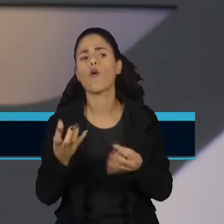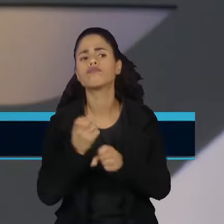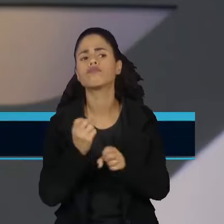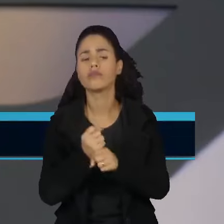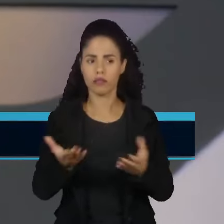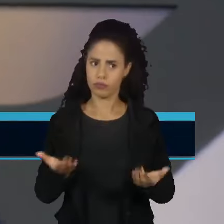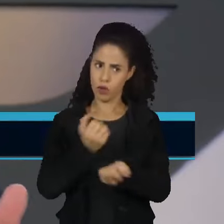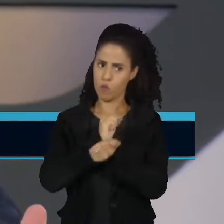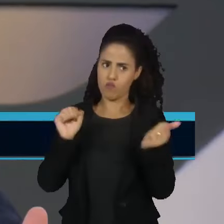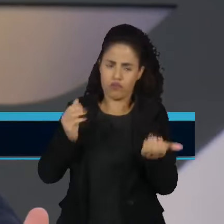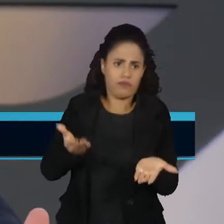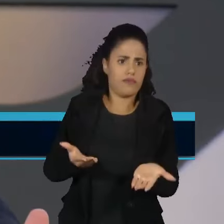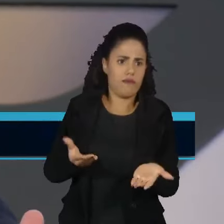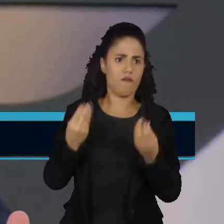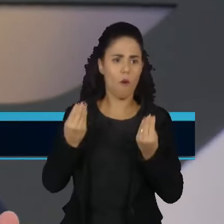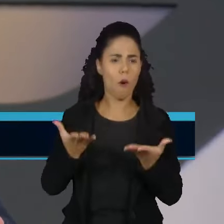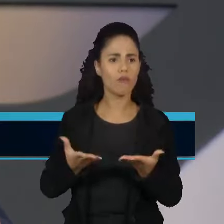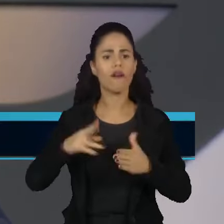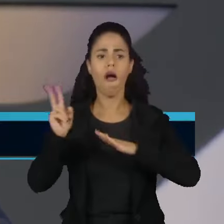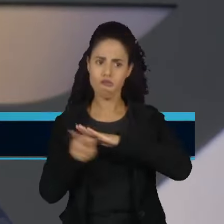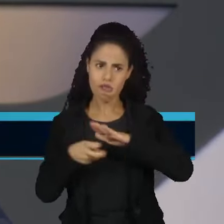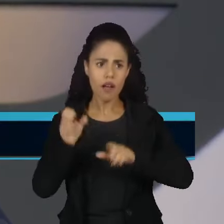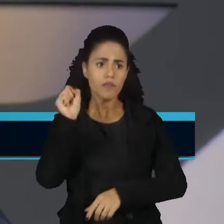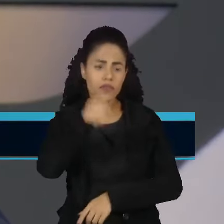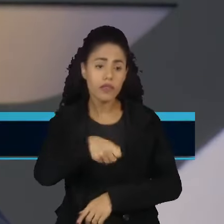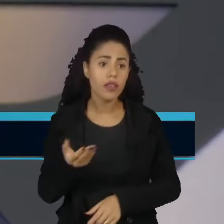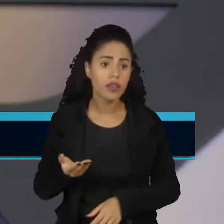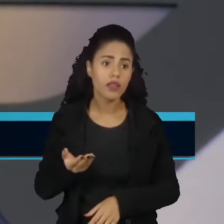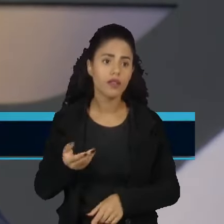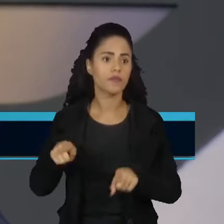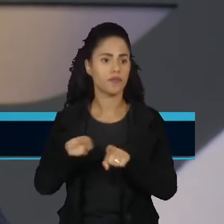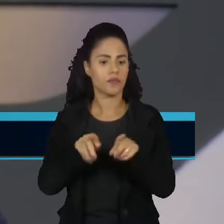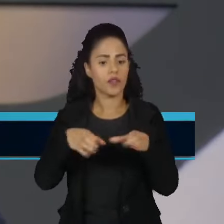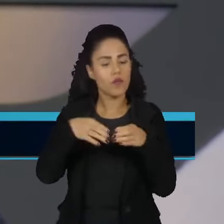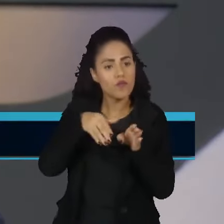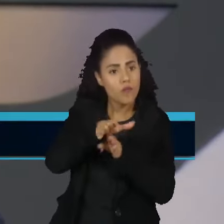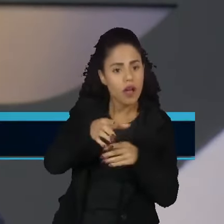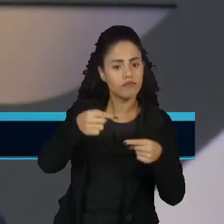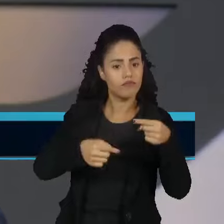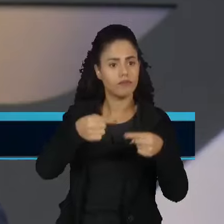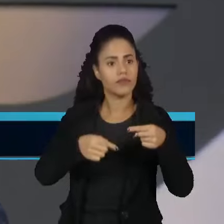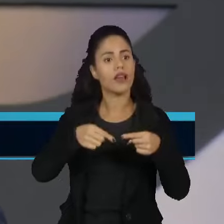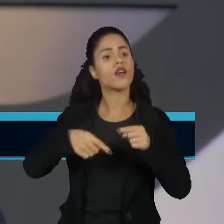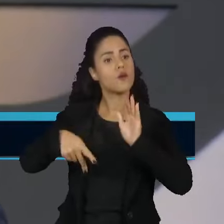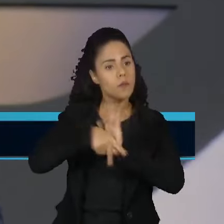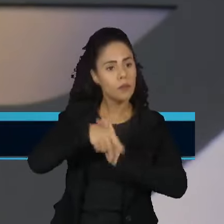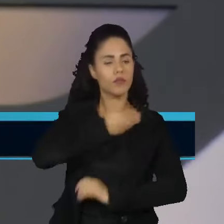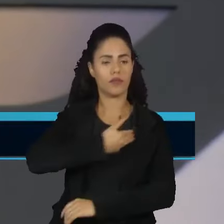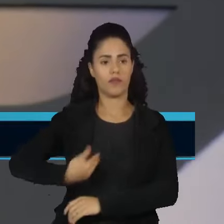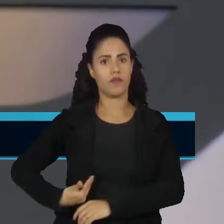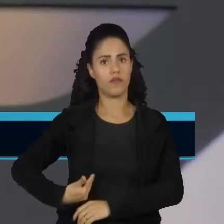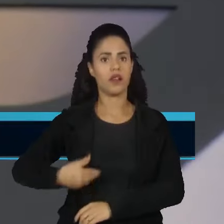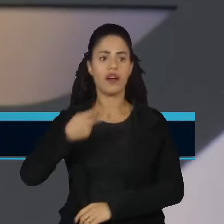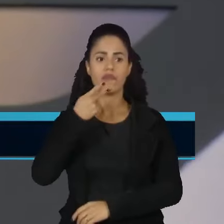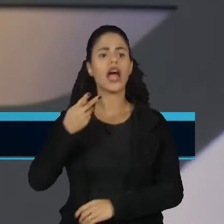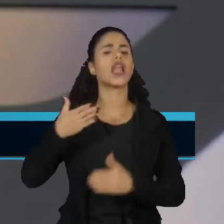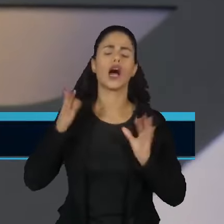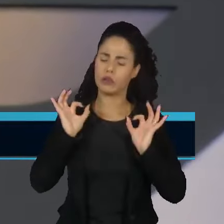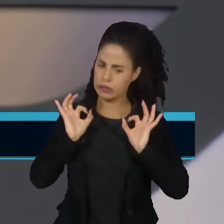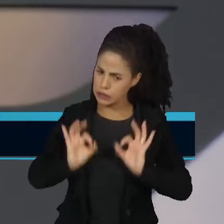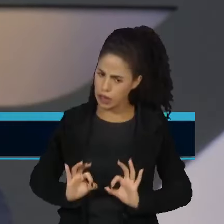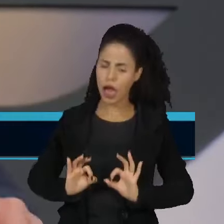É impossível, houve uma grande fraude. O Conselho Nacional Eleitoral é dominado pelo governo, vai falar que foi tudo legítimo,